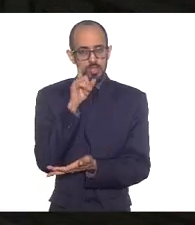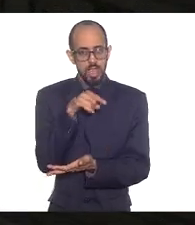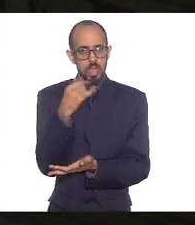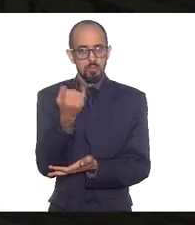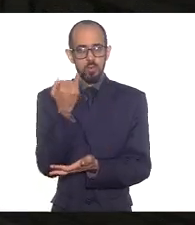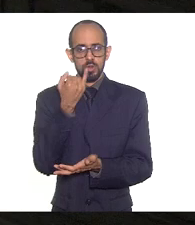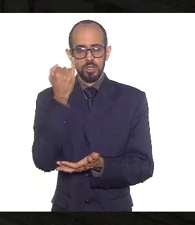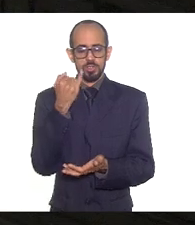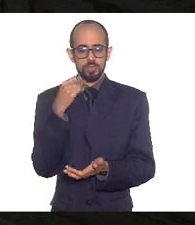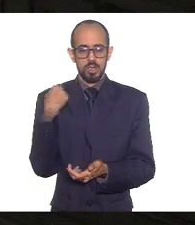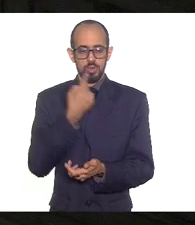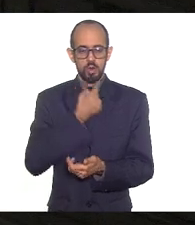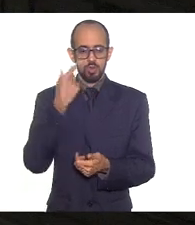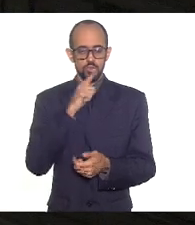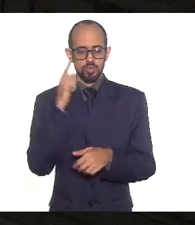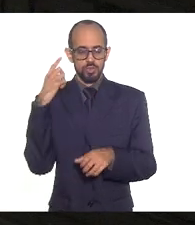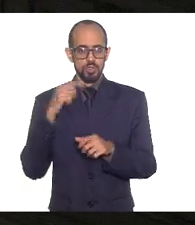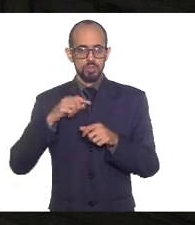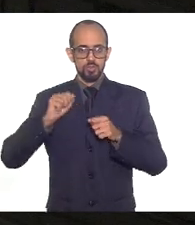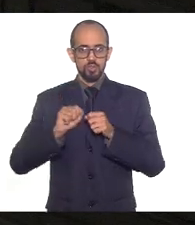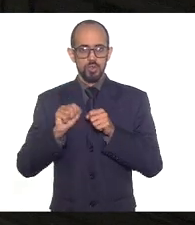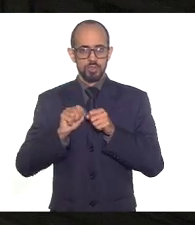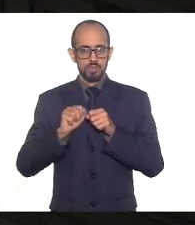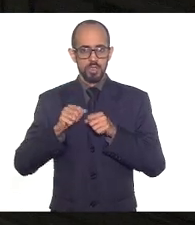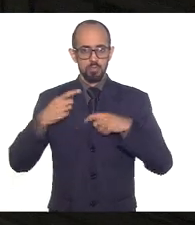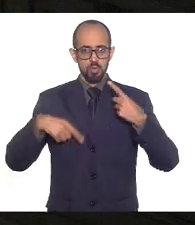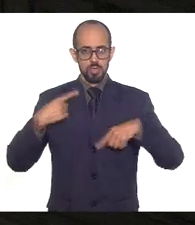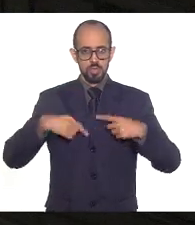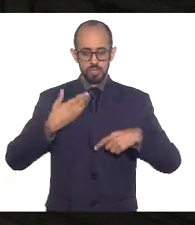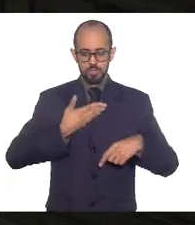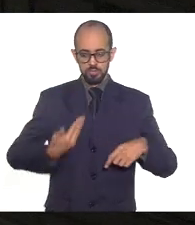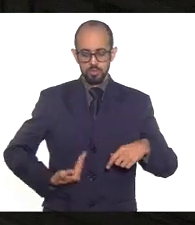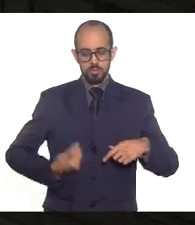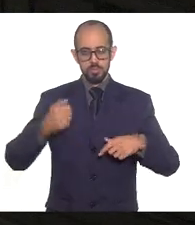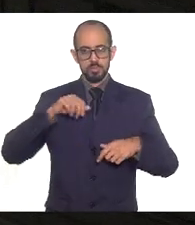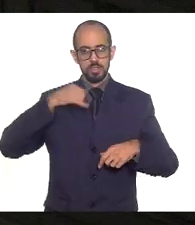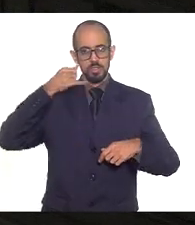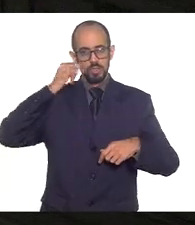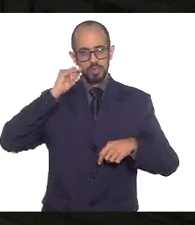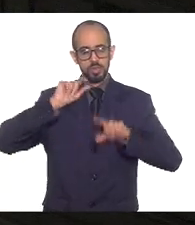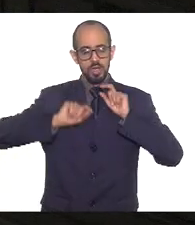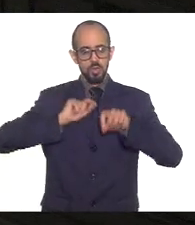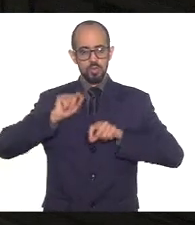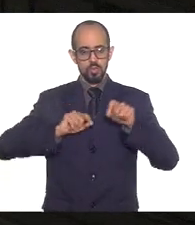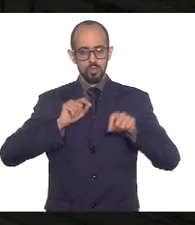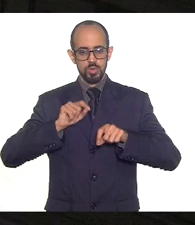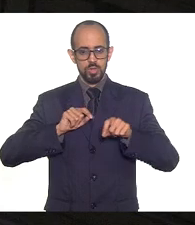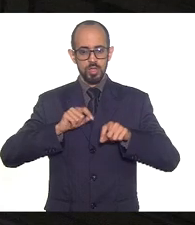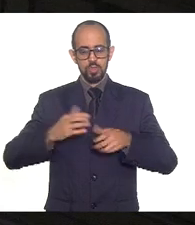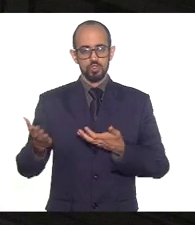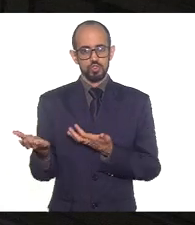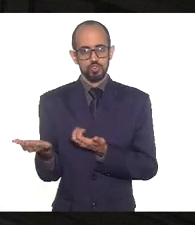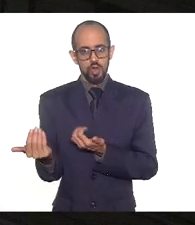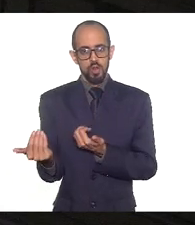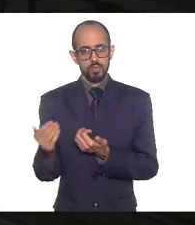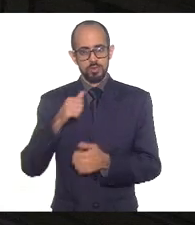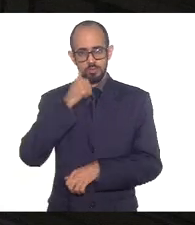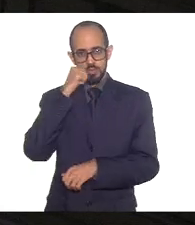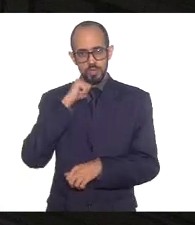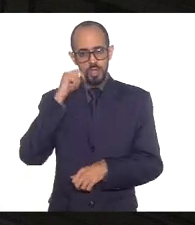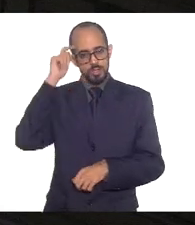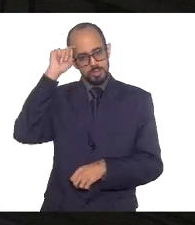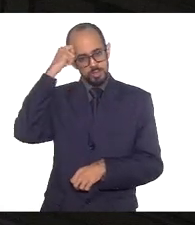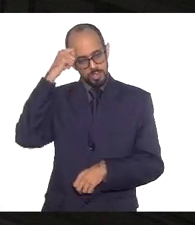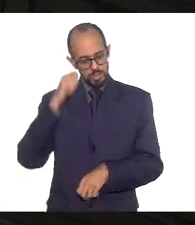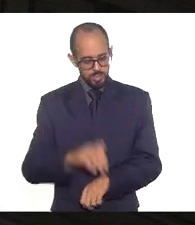fundamental para que a gente possa construir políticas públicas e que a gente não perca se o presidente jovens mulheres